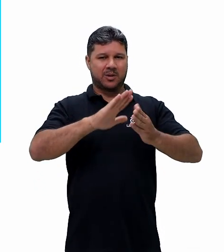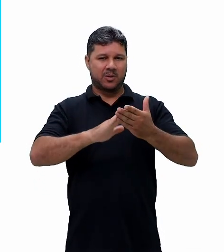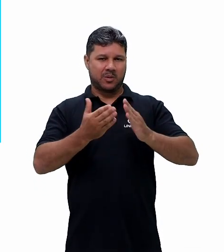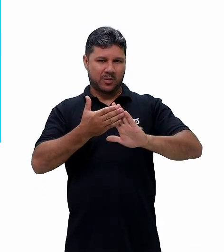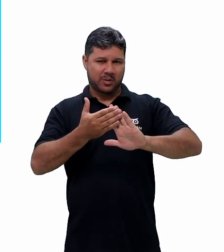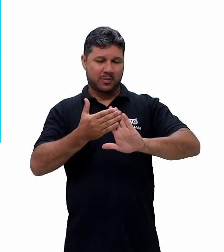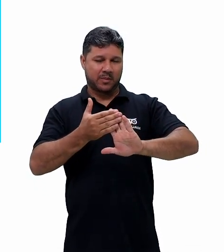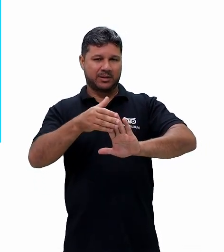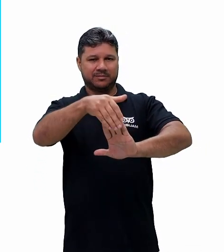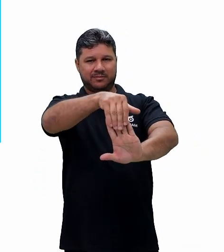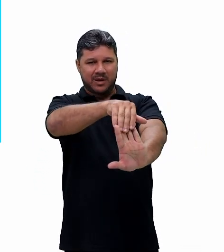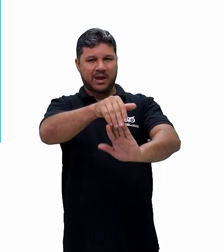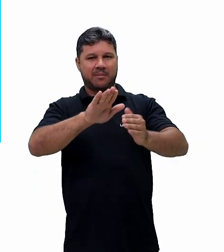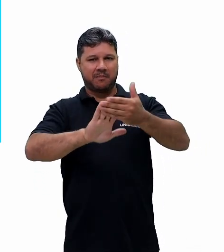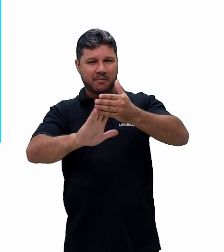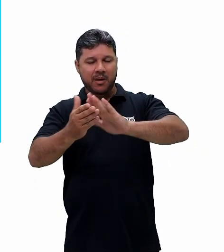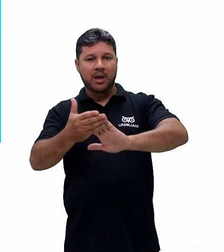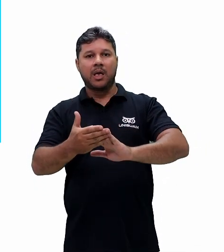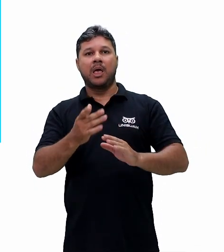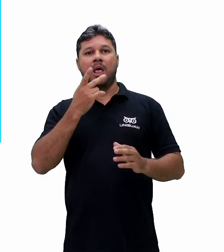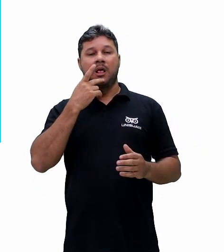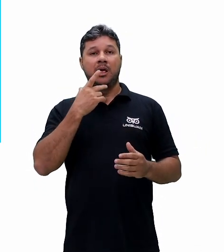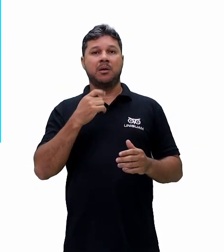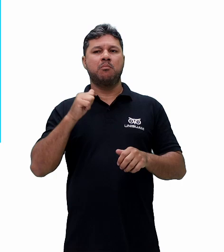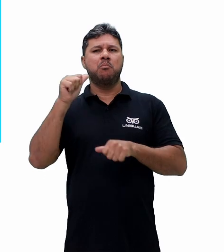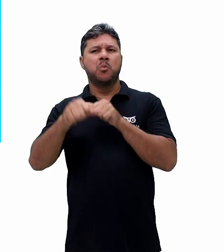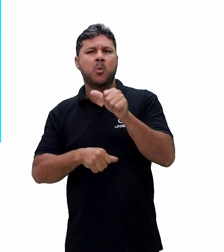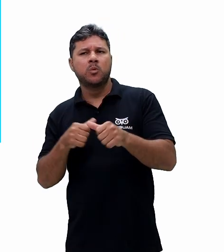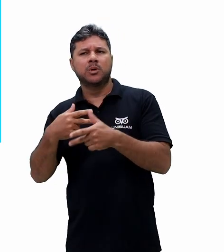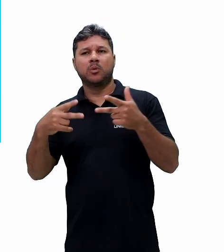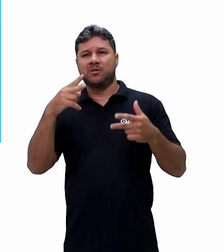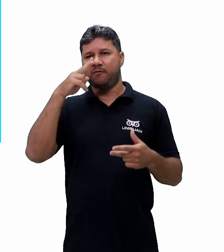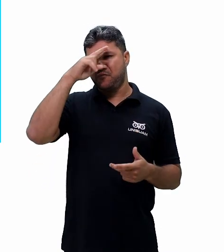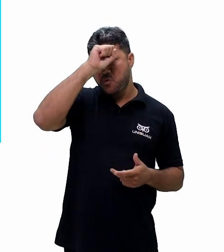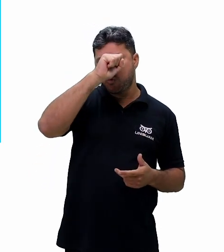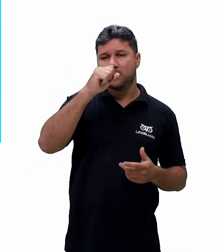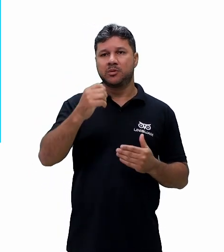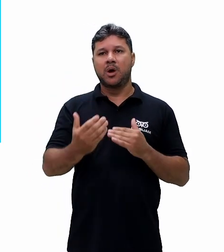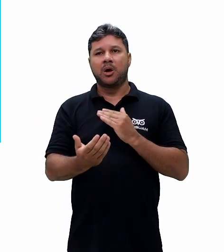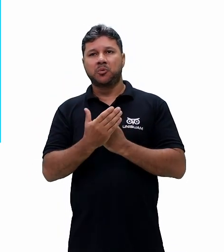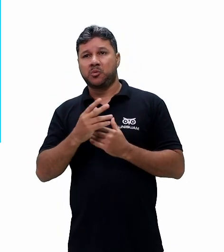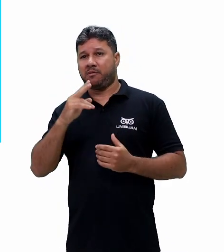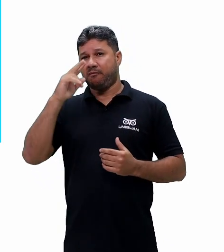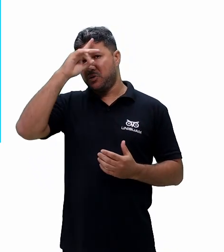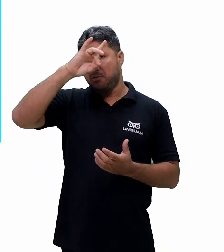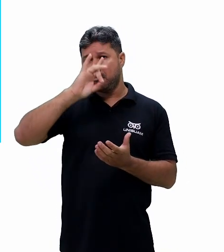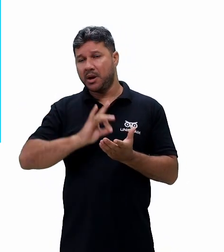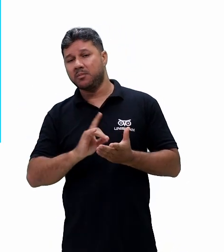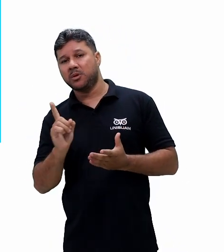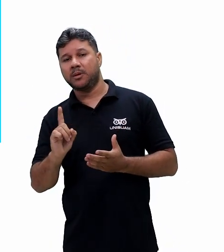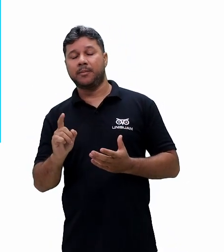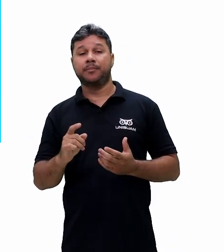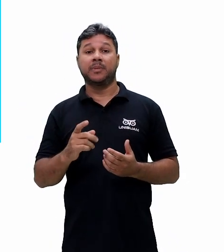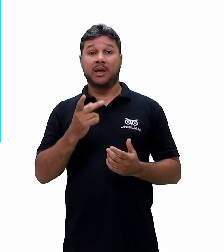Porque o alongamento não necessariamente promove efeitos deletérios no desempenho da força.